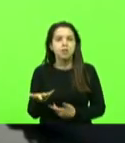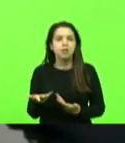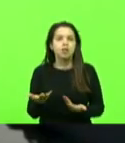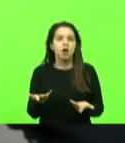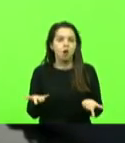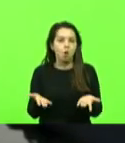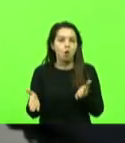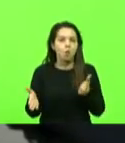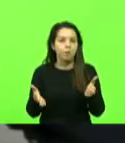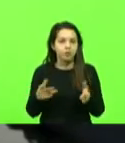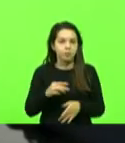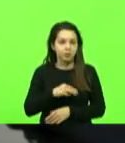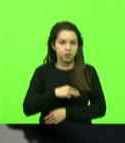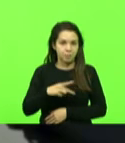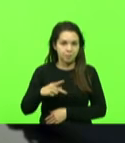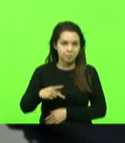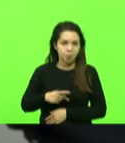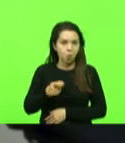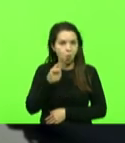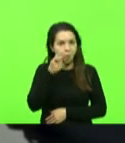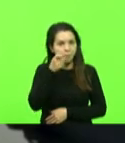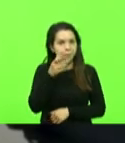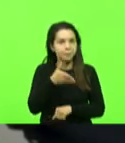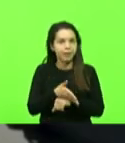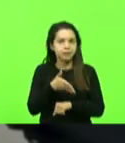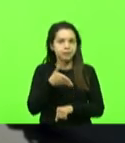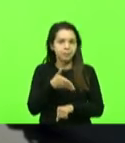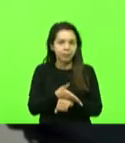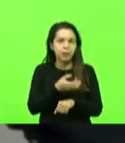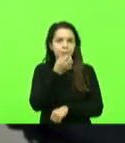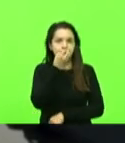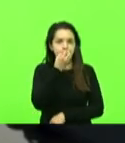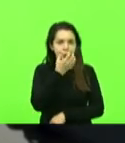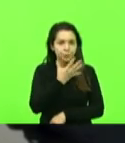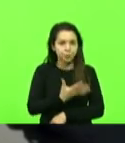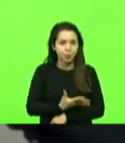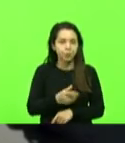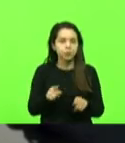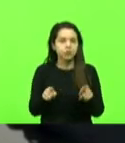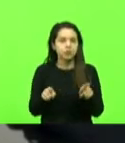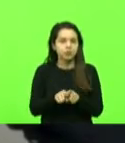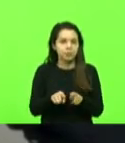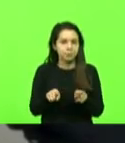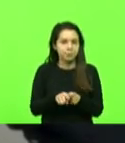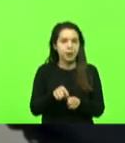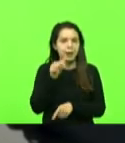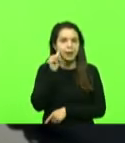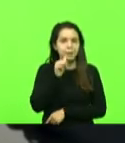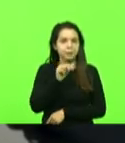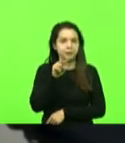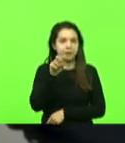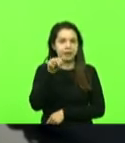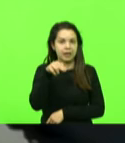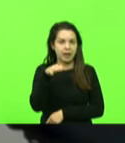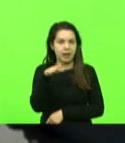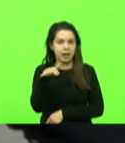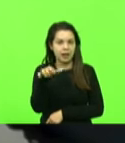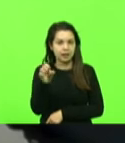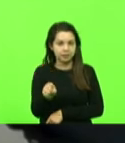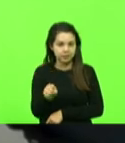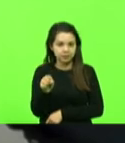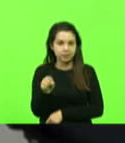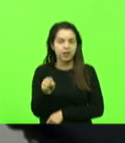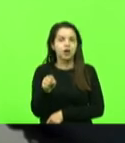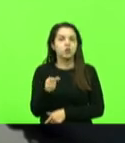Público acompanhando e participando ativamente aqui conosco, e também da Vanessa, do Marcos e do Alcione, do Tribunal de Contas